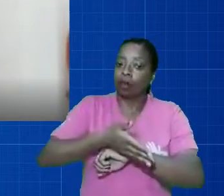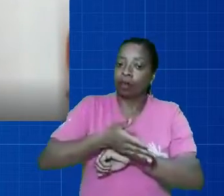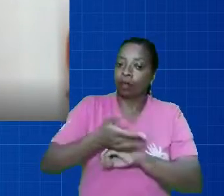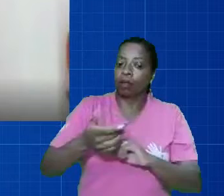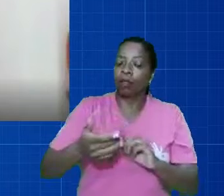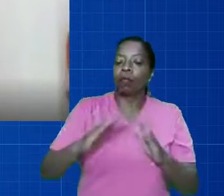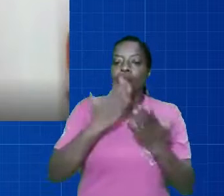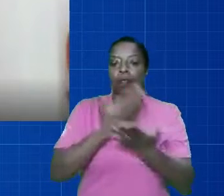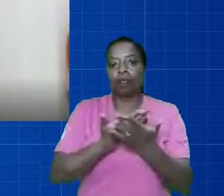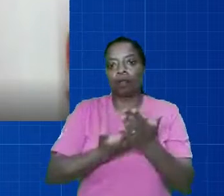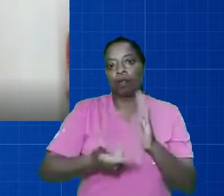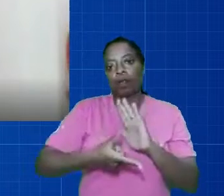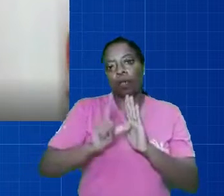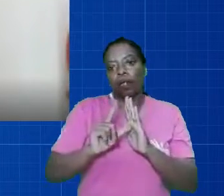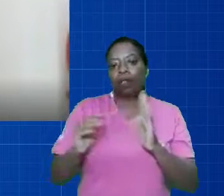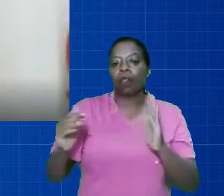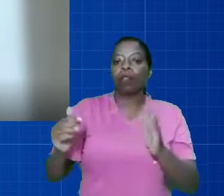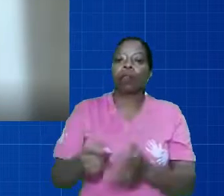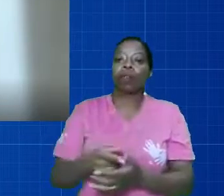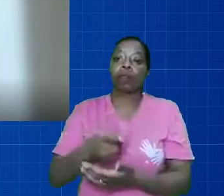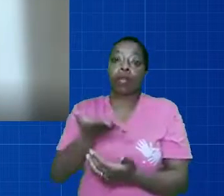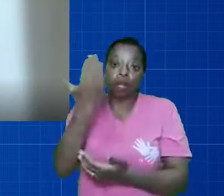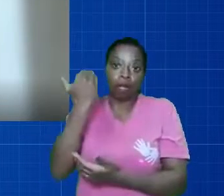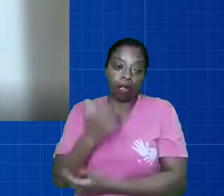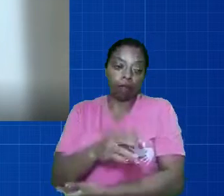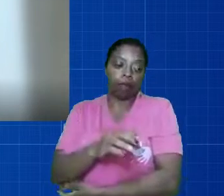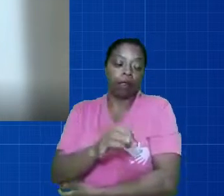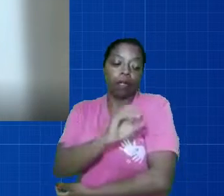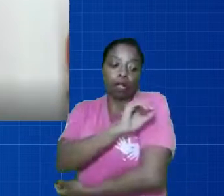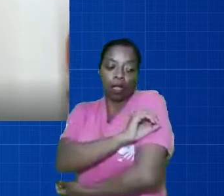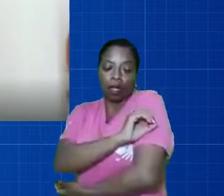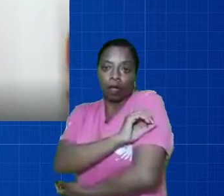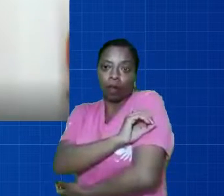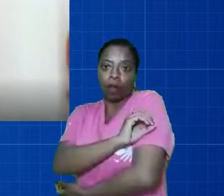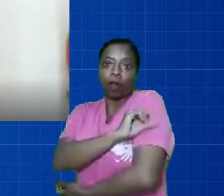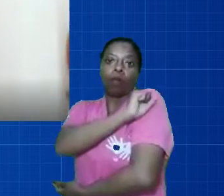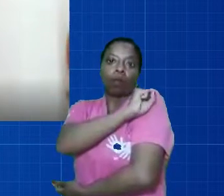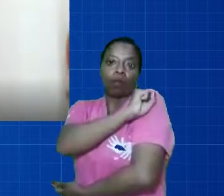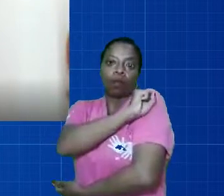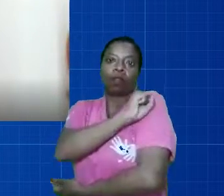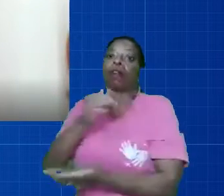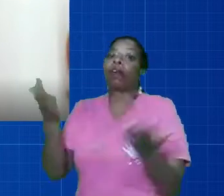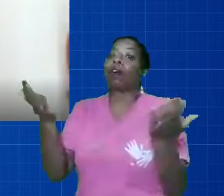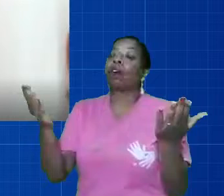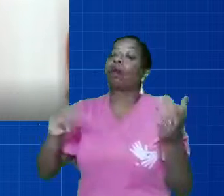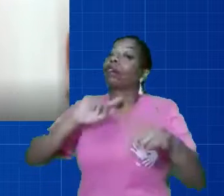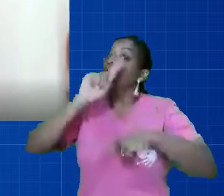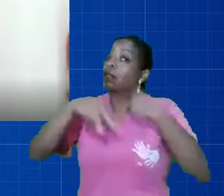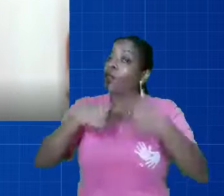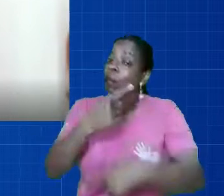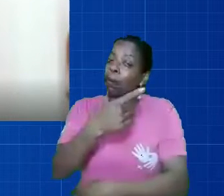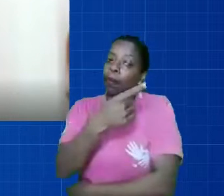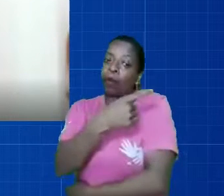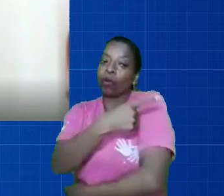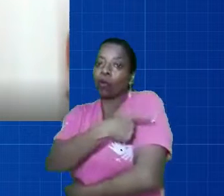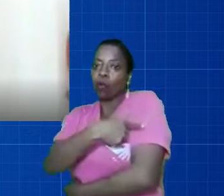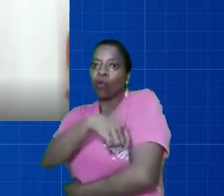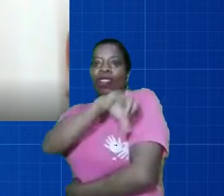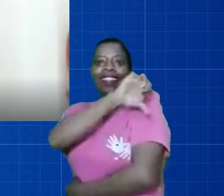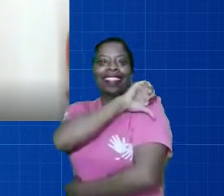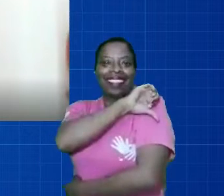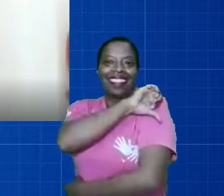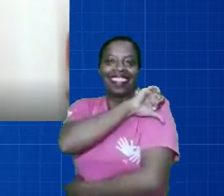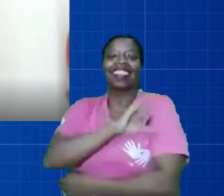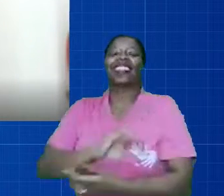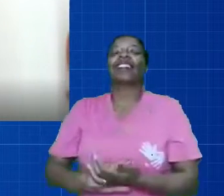o nono ano no ensino fundamental. Uhum. E a oficina, ela já estava no movimento também de tentar